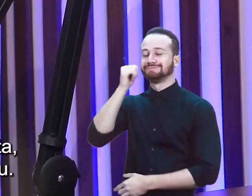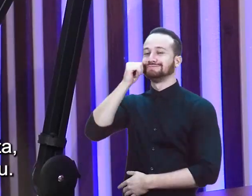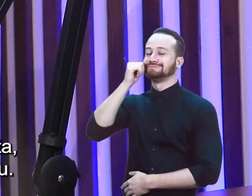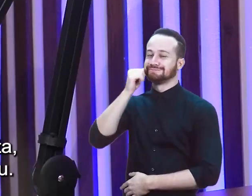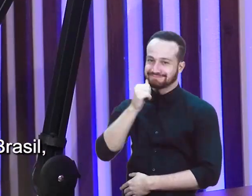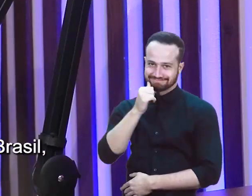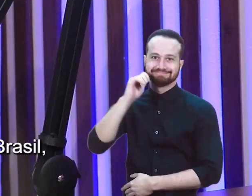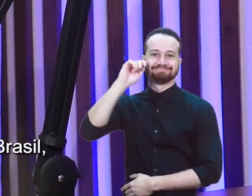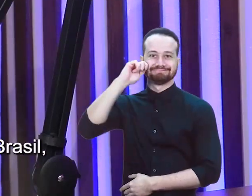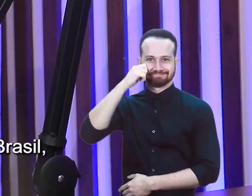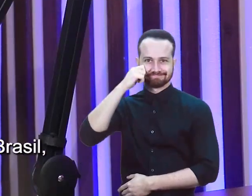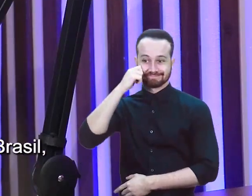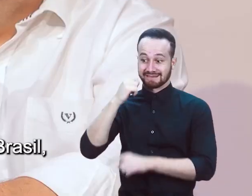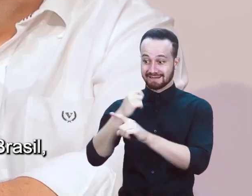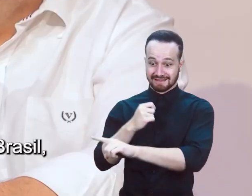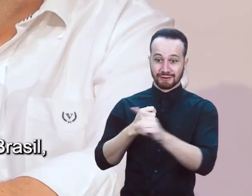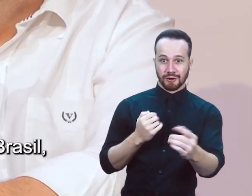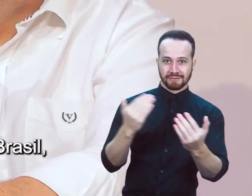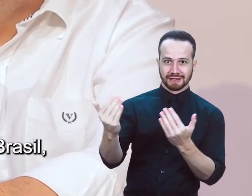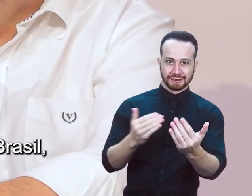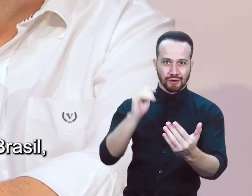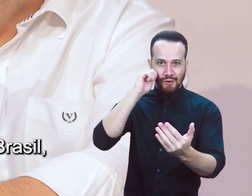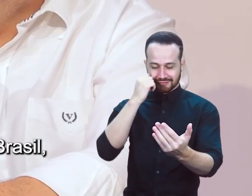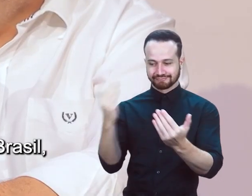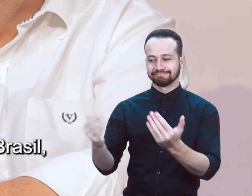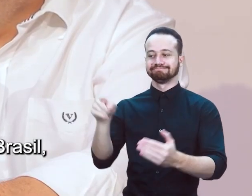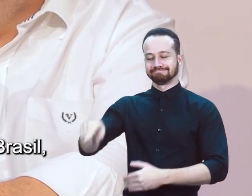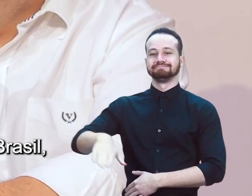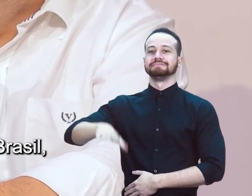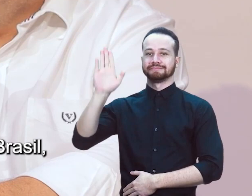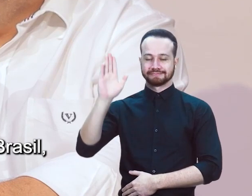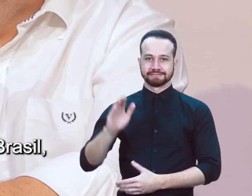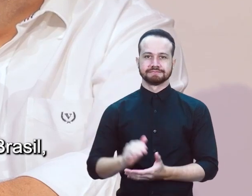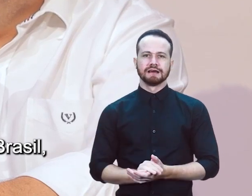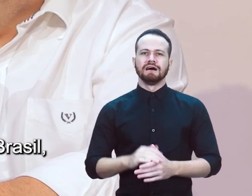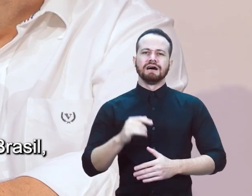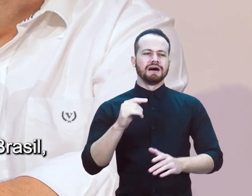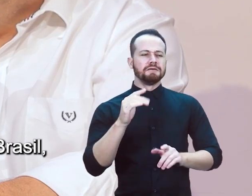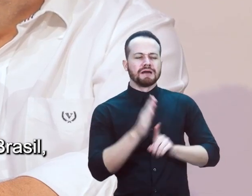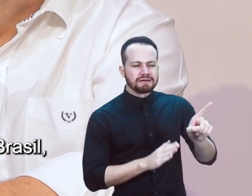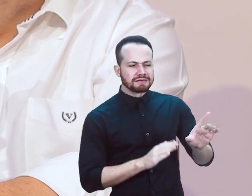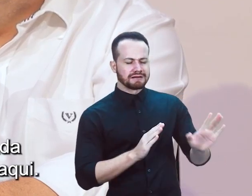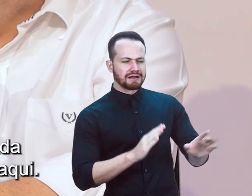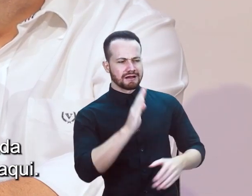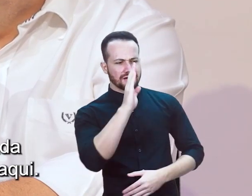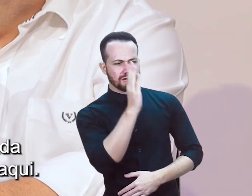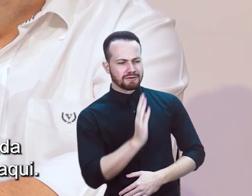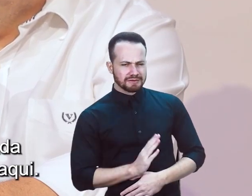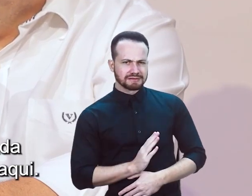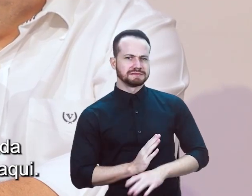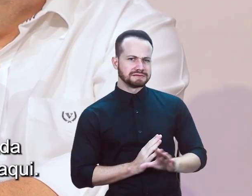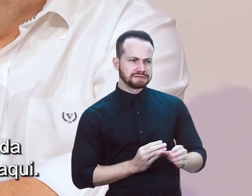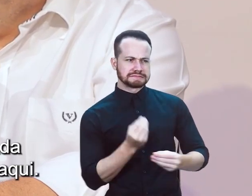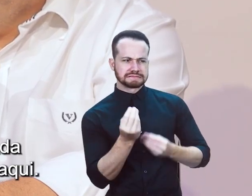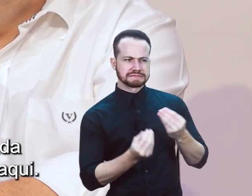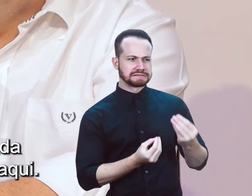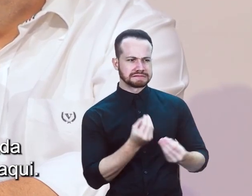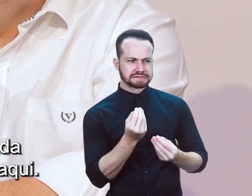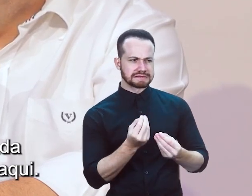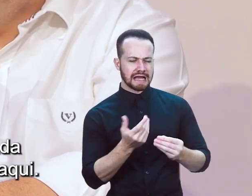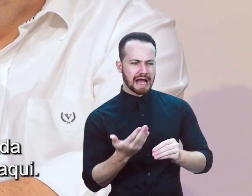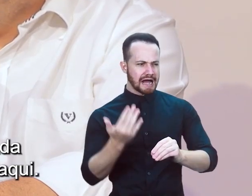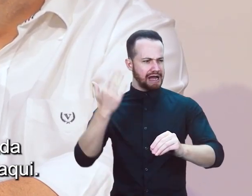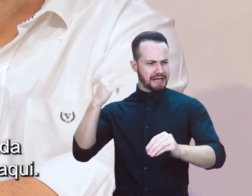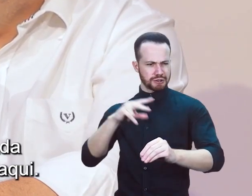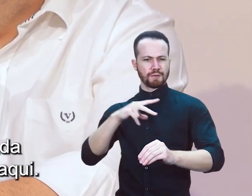mais do que eu como homem preto. Dumas, o Brasil ficou, desde a sua